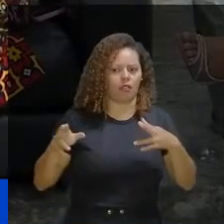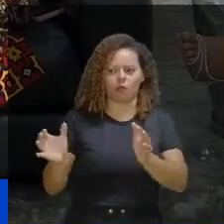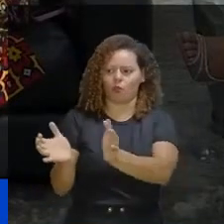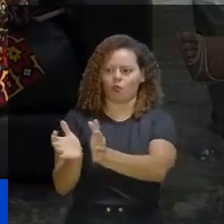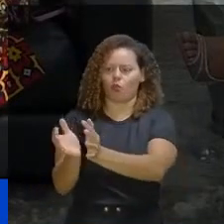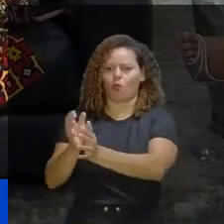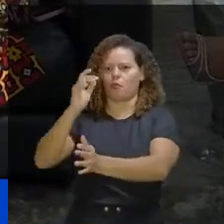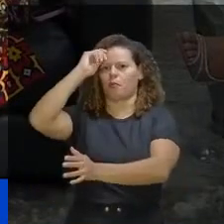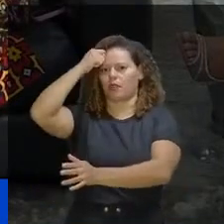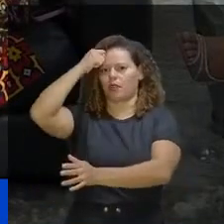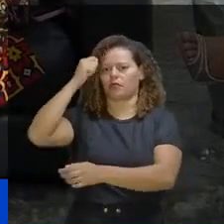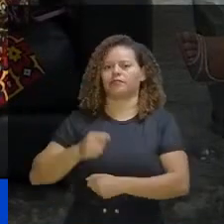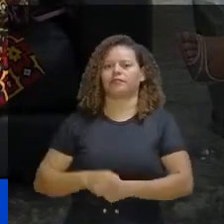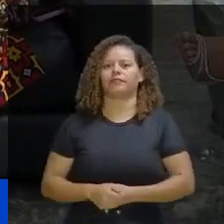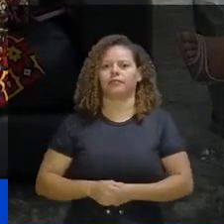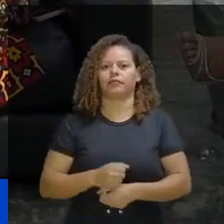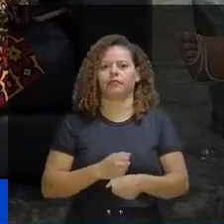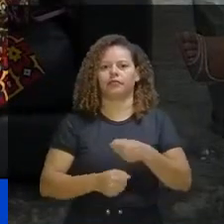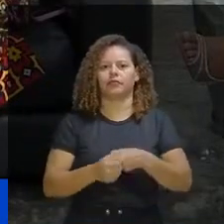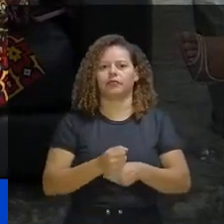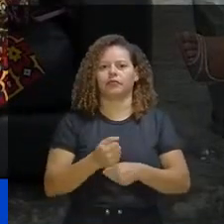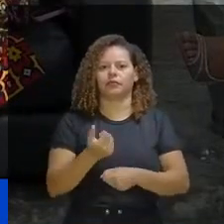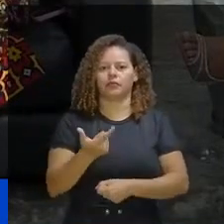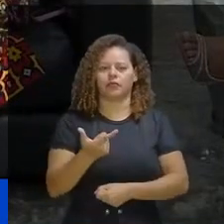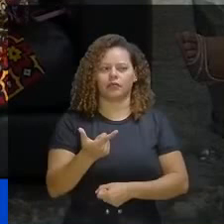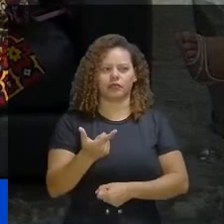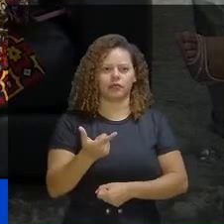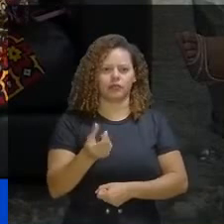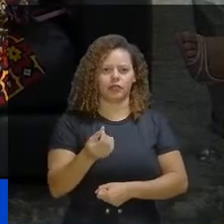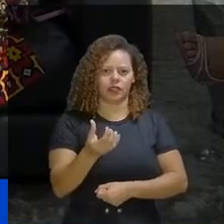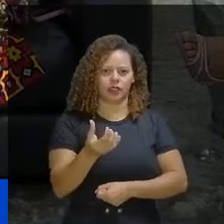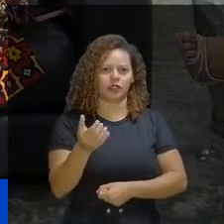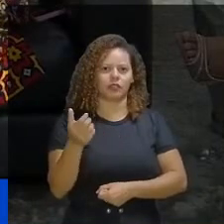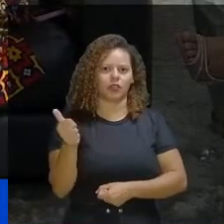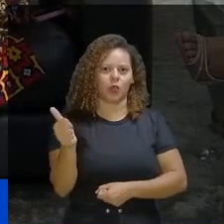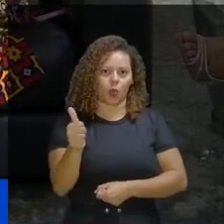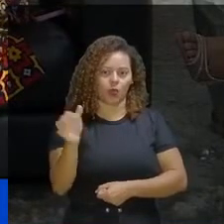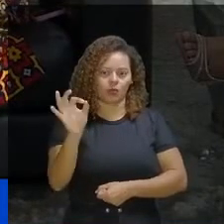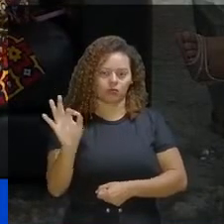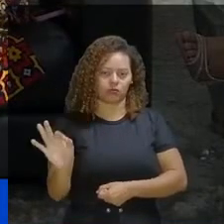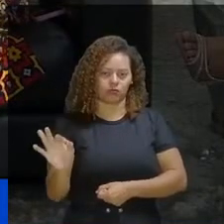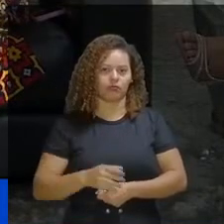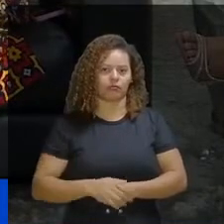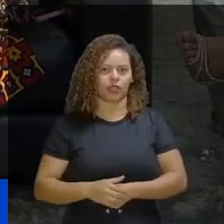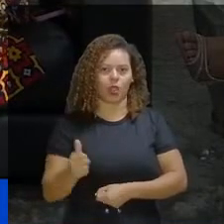foram 11,3% se declararam negros, e em 2020,